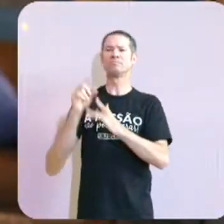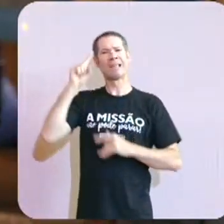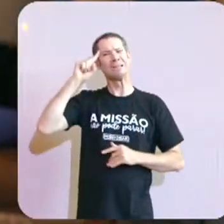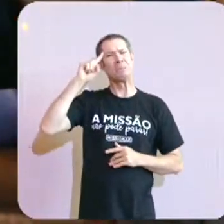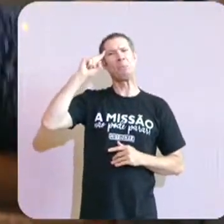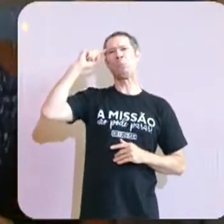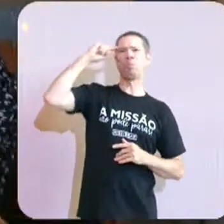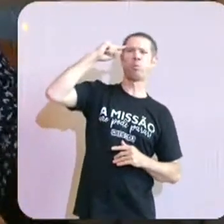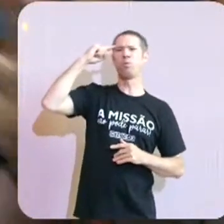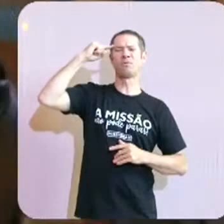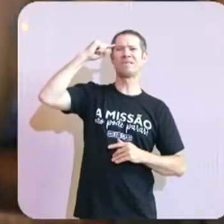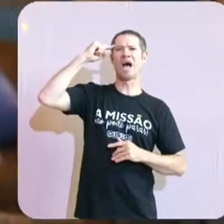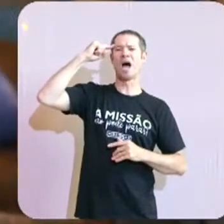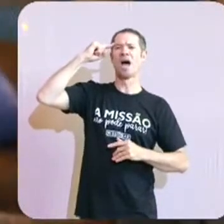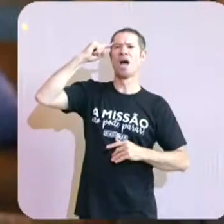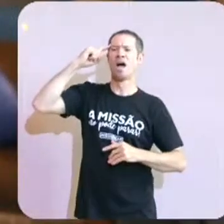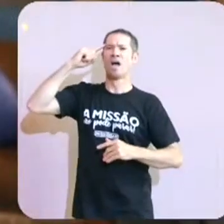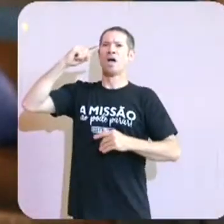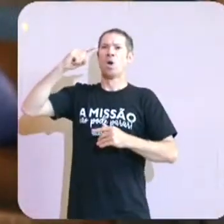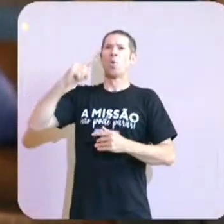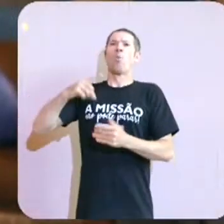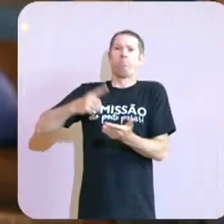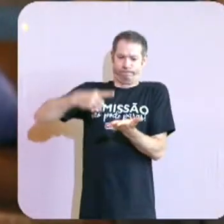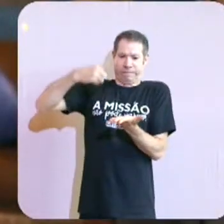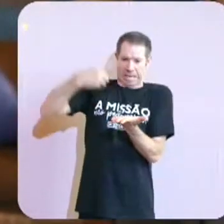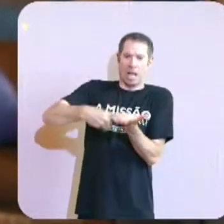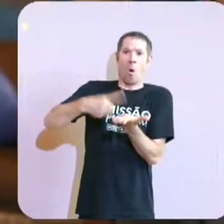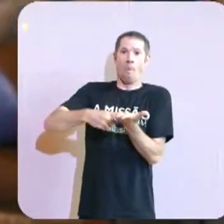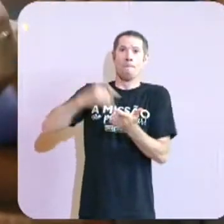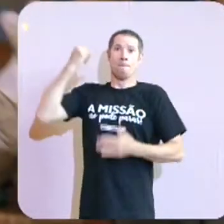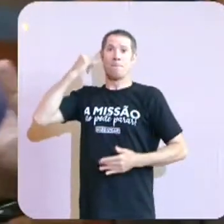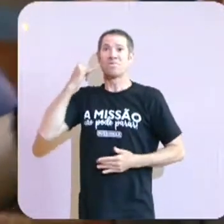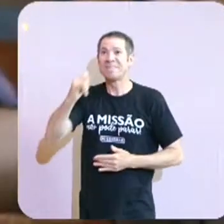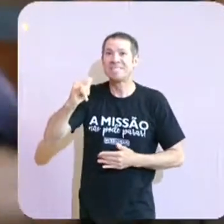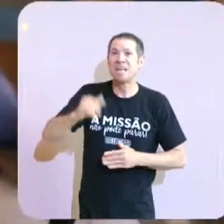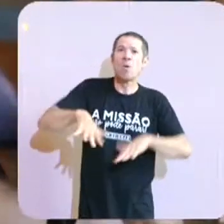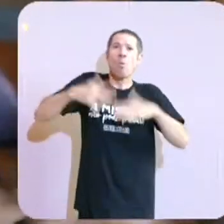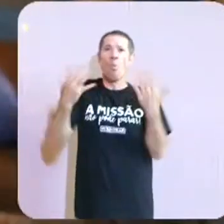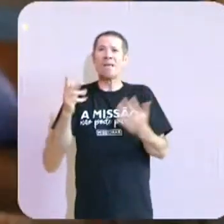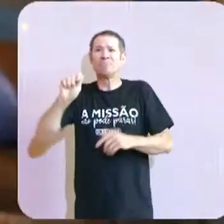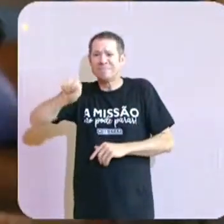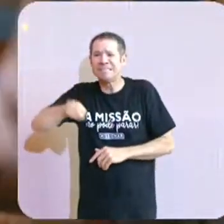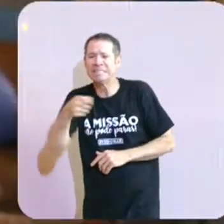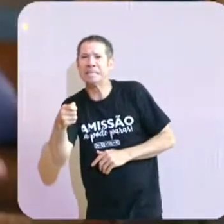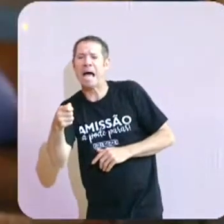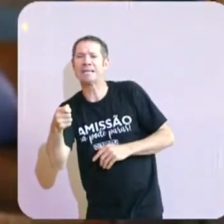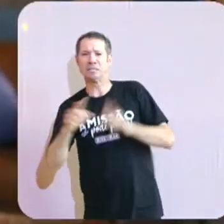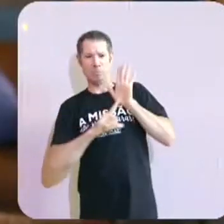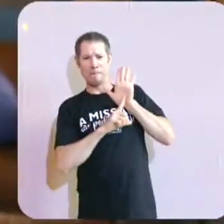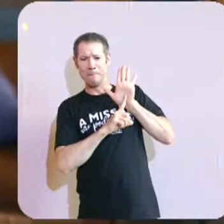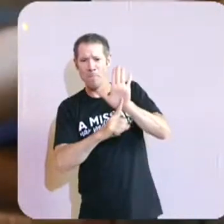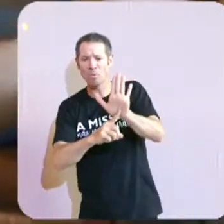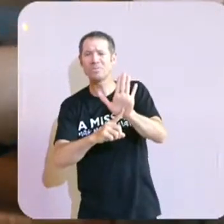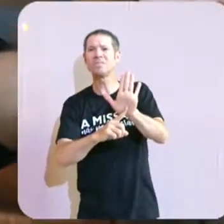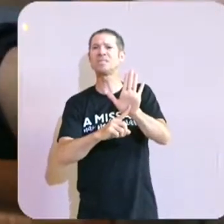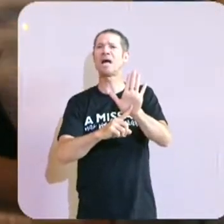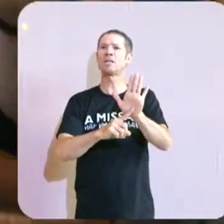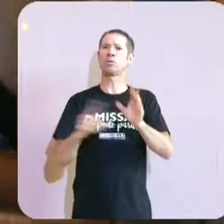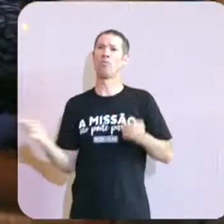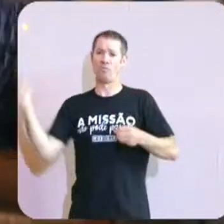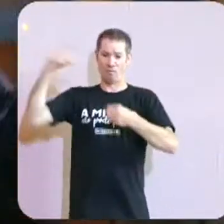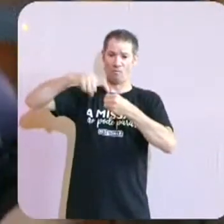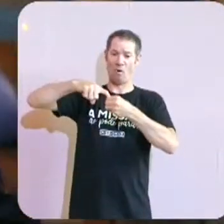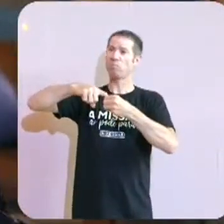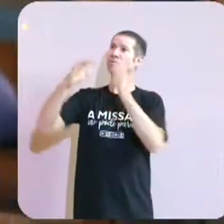eram: quando é que o cumprimento das profecias vai acontecer? Quais seriam os sinais demonstrados para o retorno de